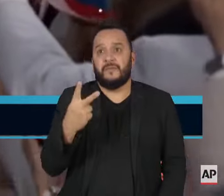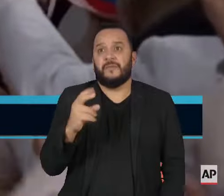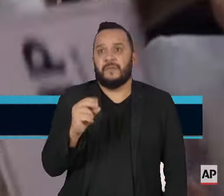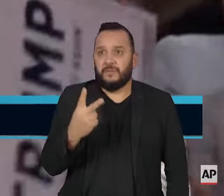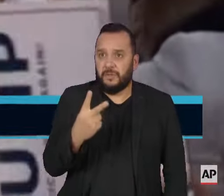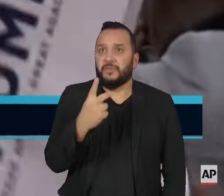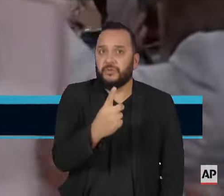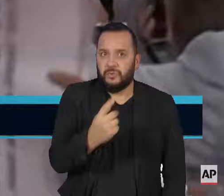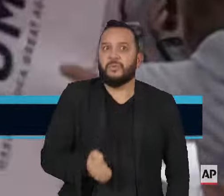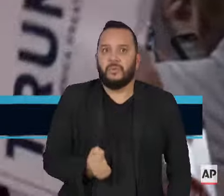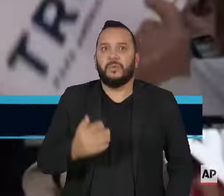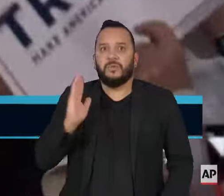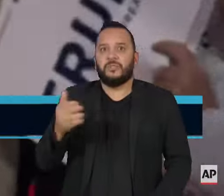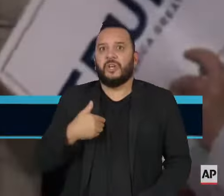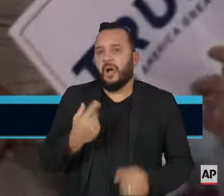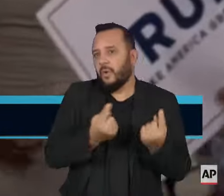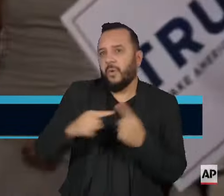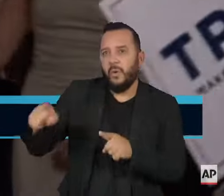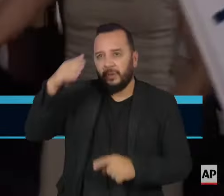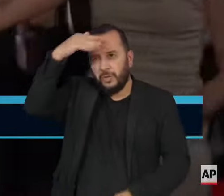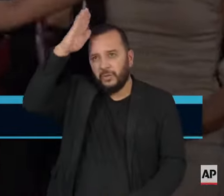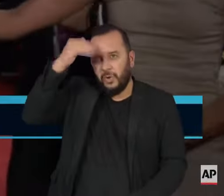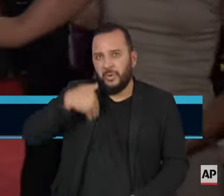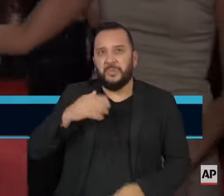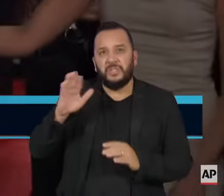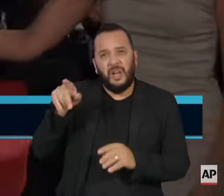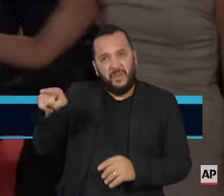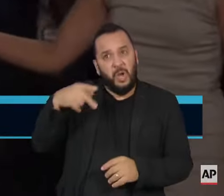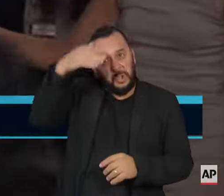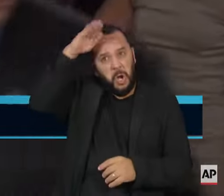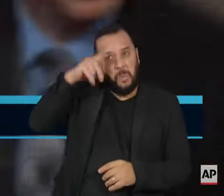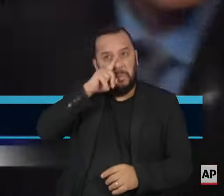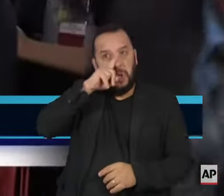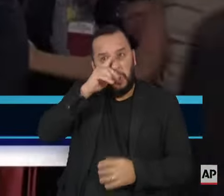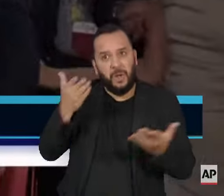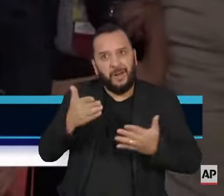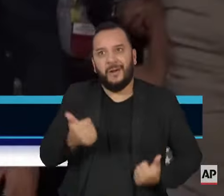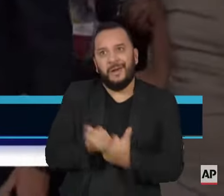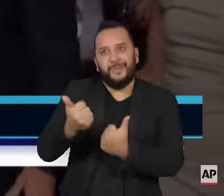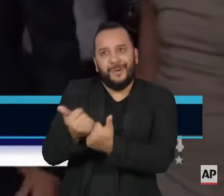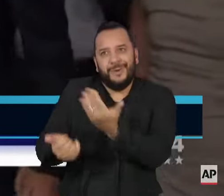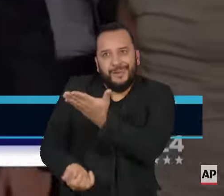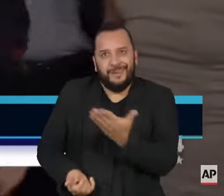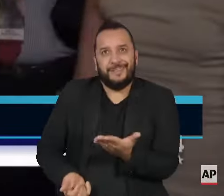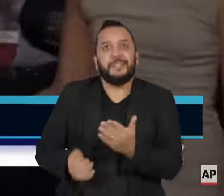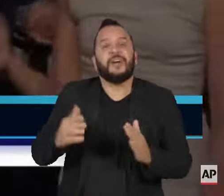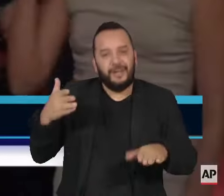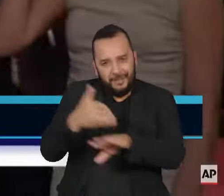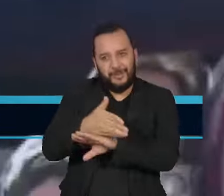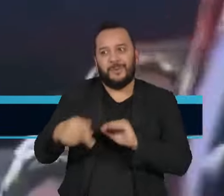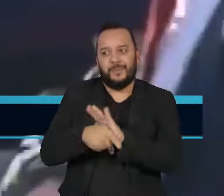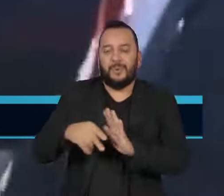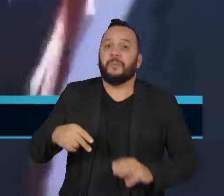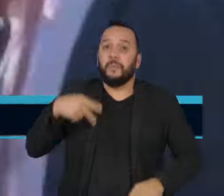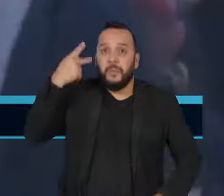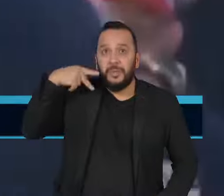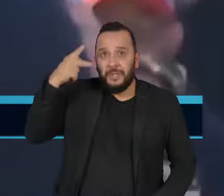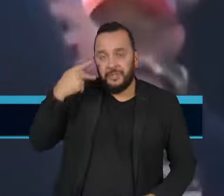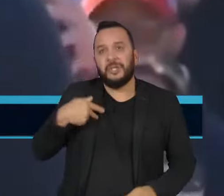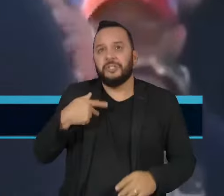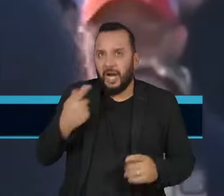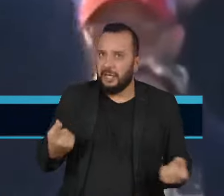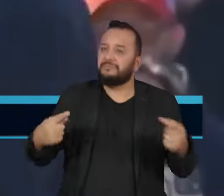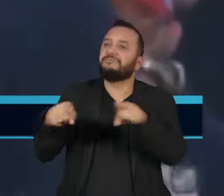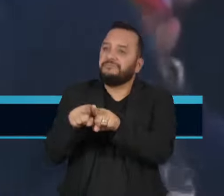republicano opositor de Trump, a quem chamou de perigoso. Ao entrar na política e concorrer a uma vaga no Senado, no entanto, se aliou